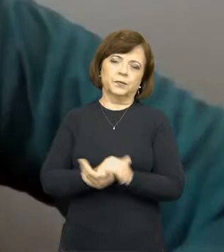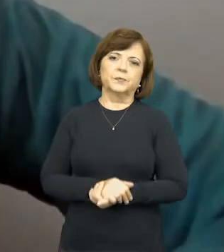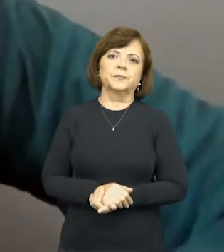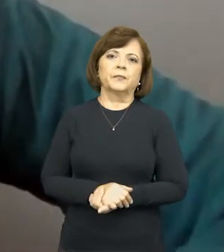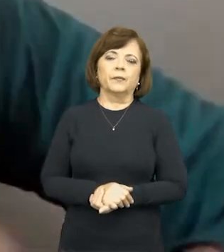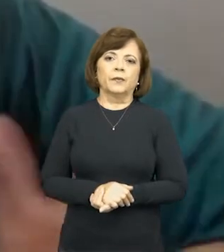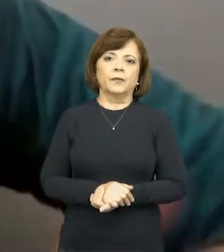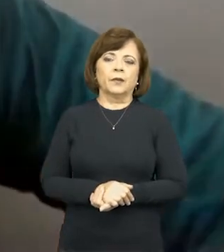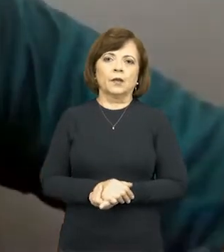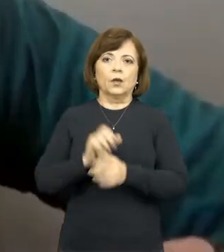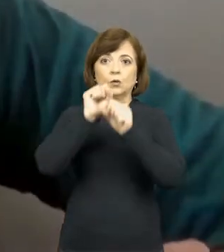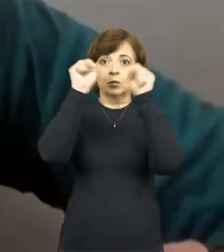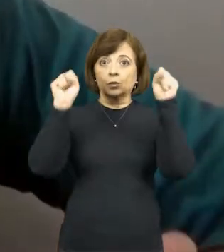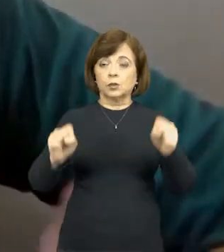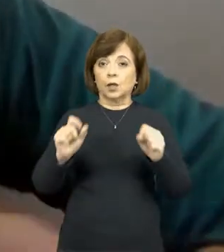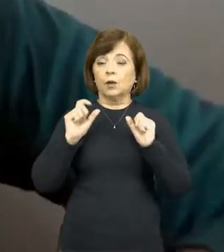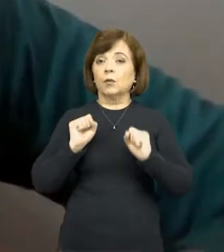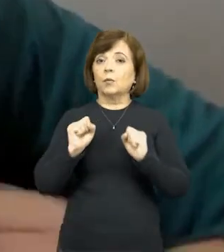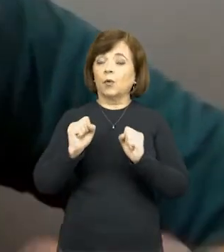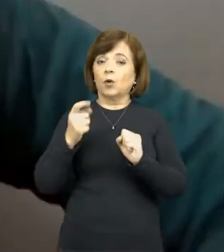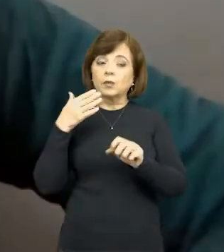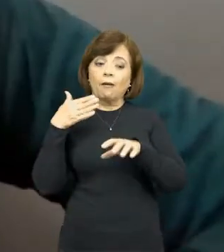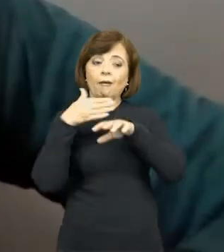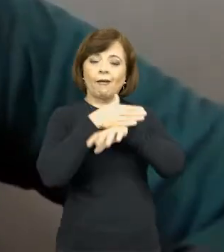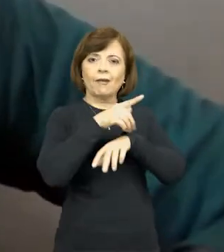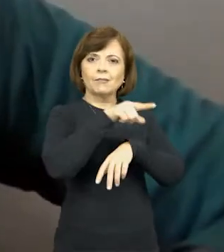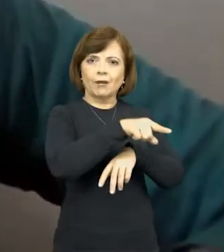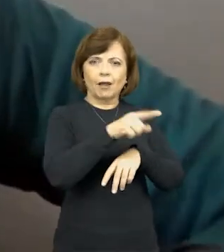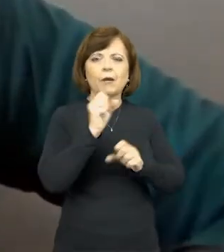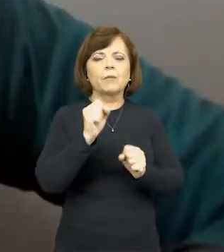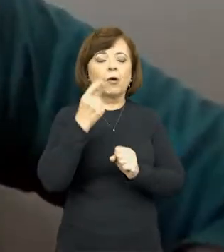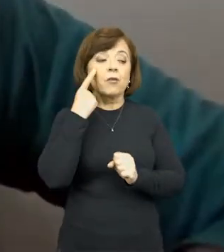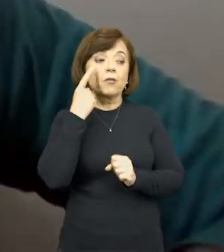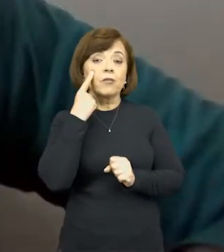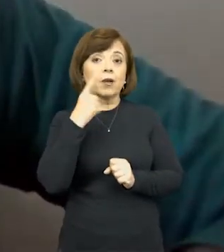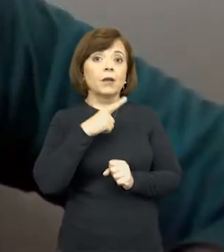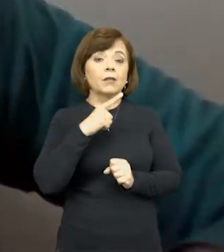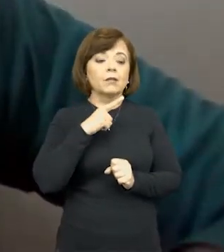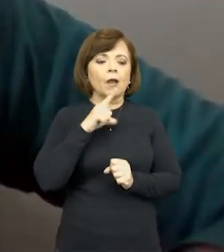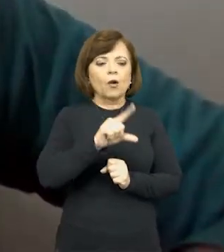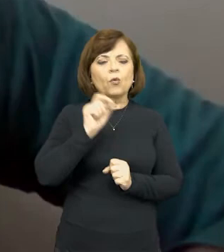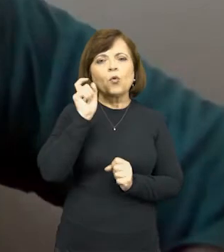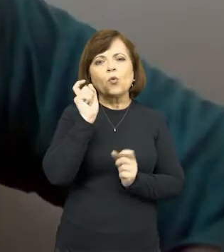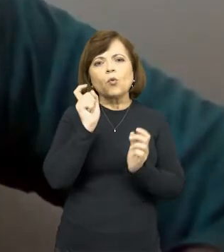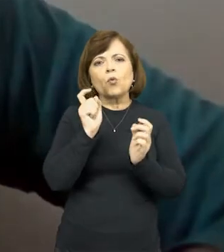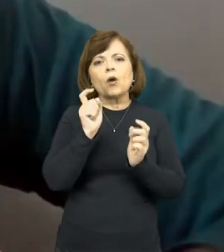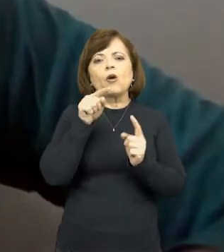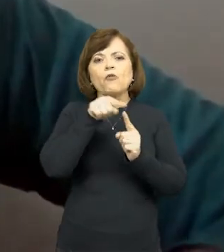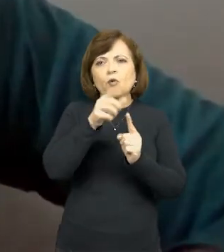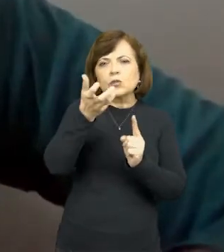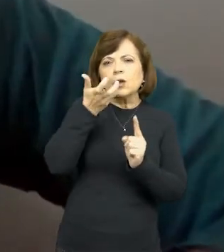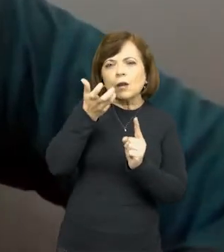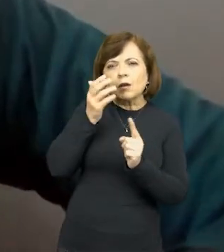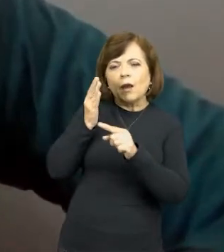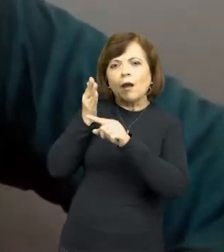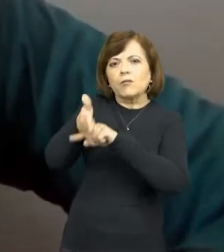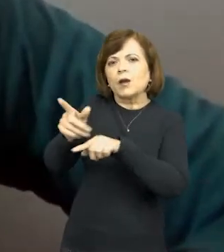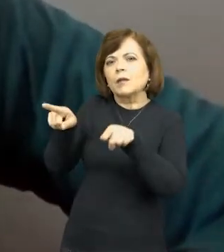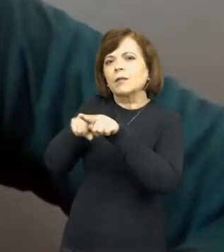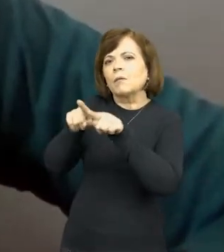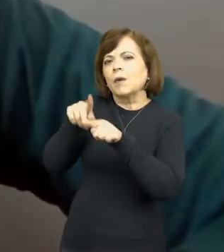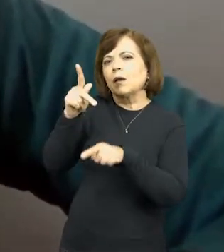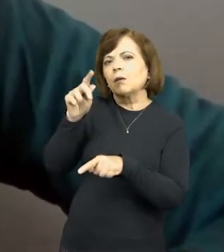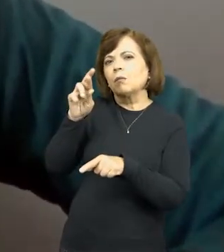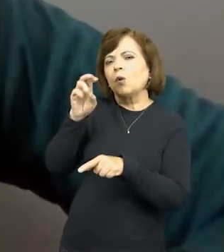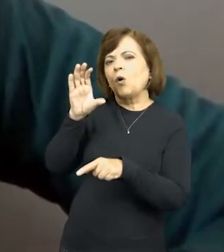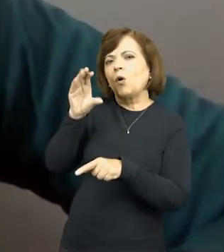Público. No sistema consumidor vencedor, quem entra lá e for fazer uma reclamação vai verificar que tem uma opçãozinha. Você quer encaminhar sua reclamação também